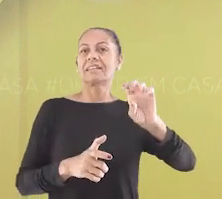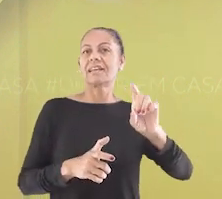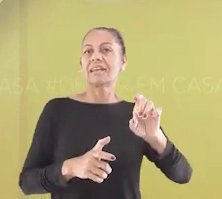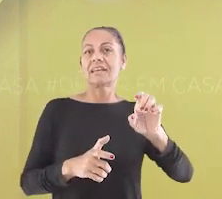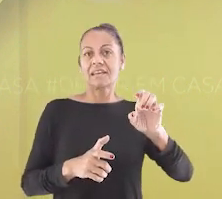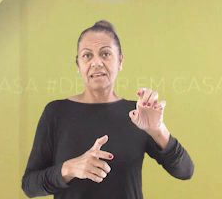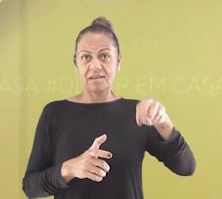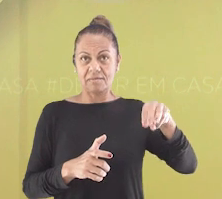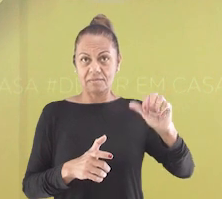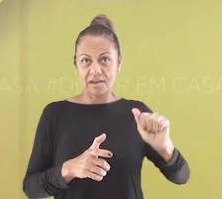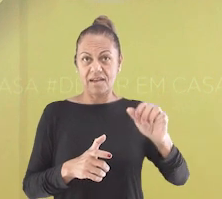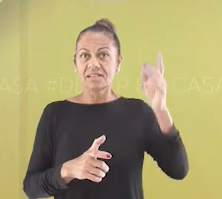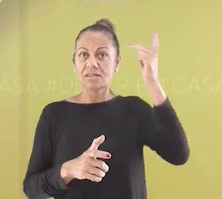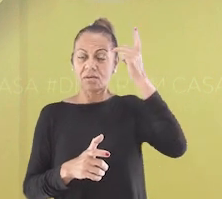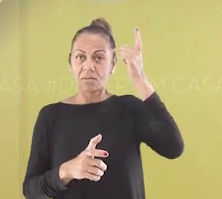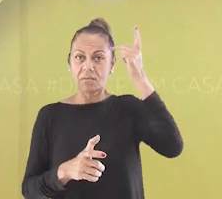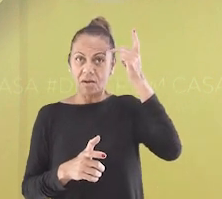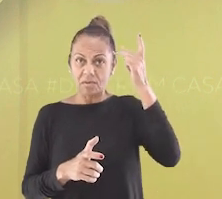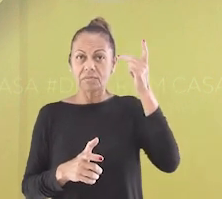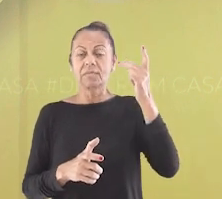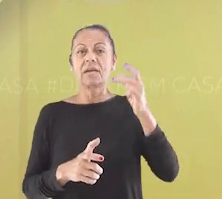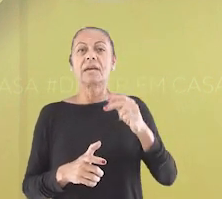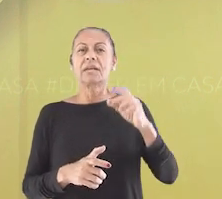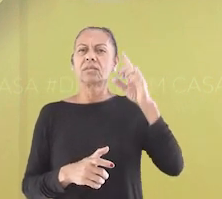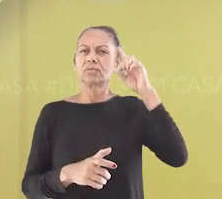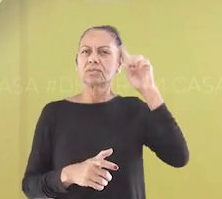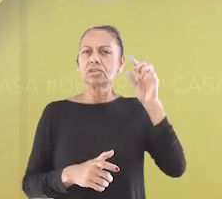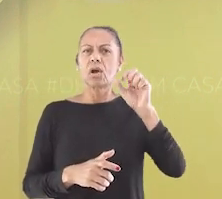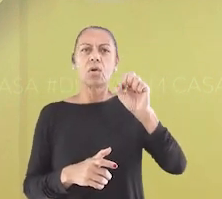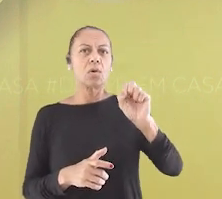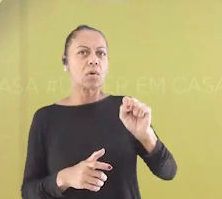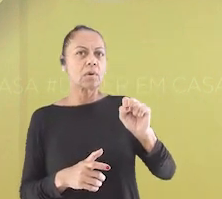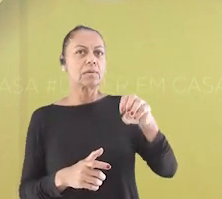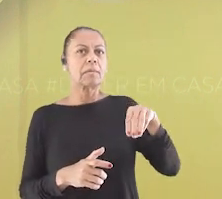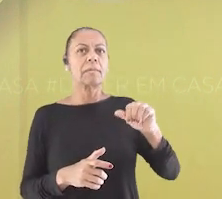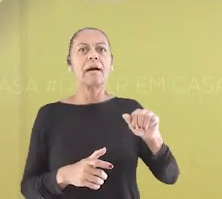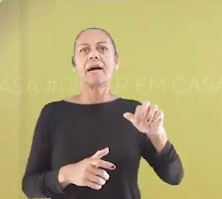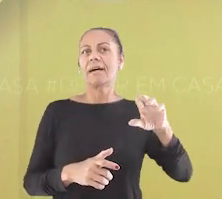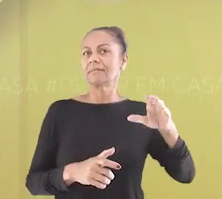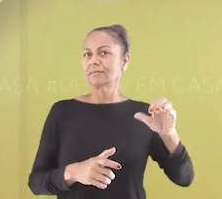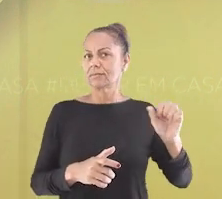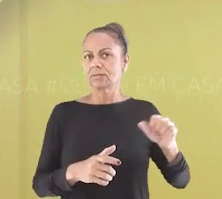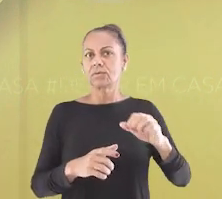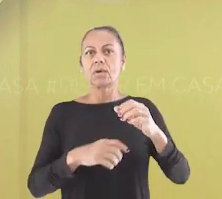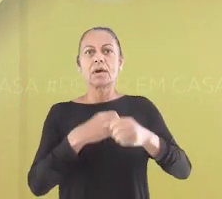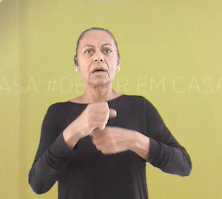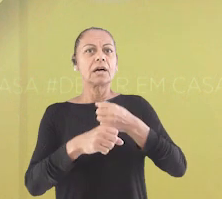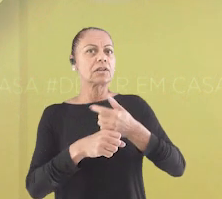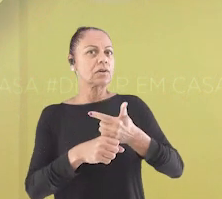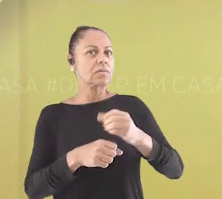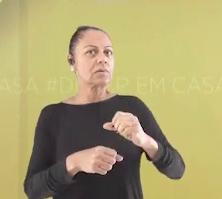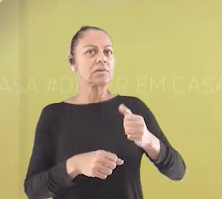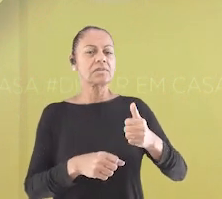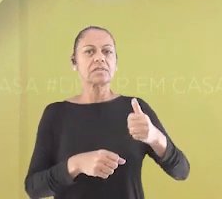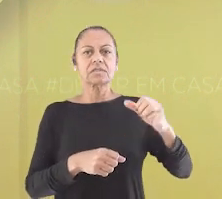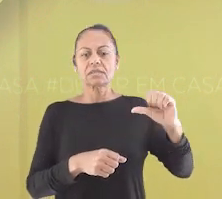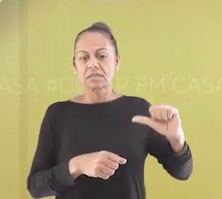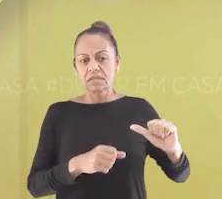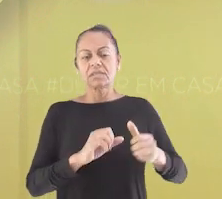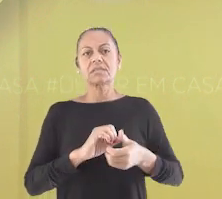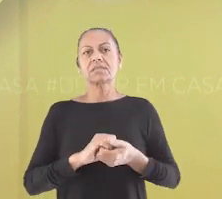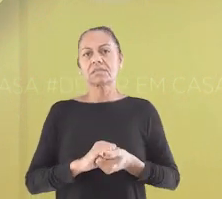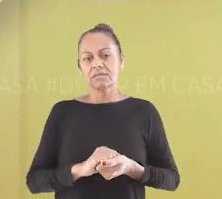Paulo, na data de 8 de fevereiro de 2019. Logo após, o escritor dirige a sua escrita